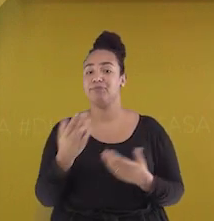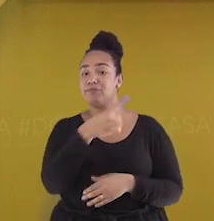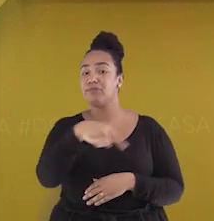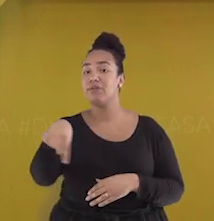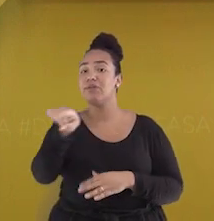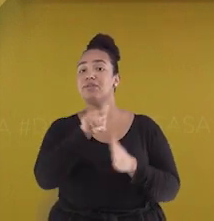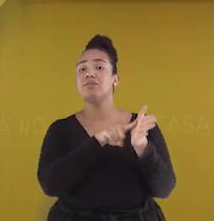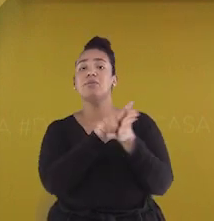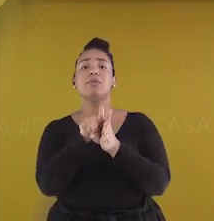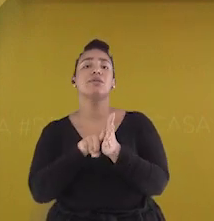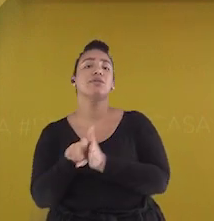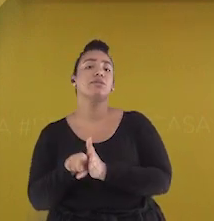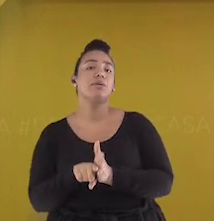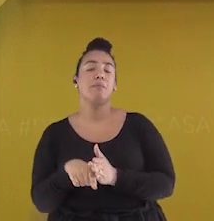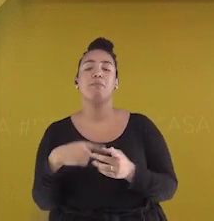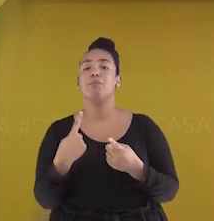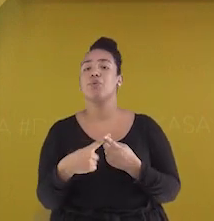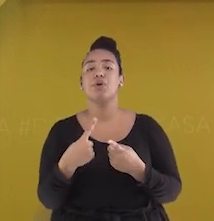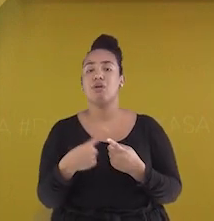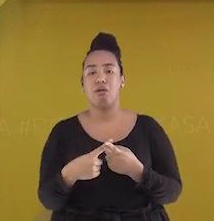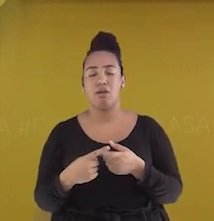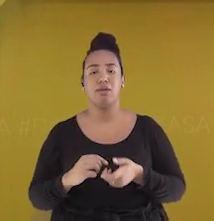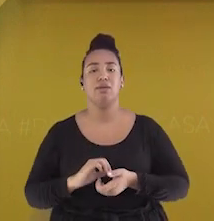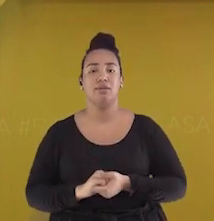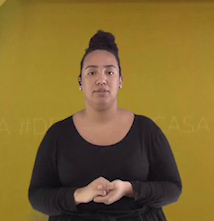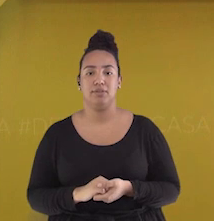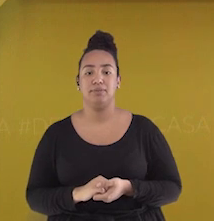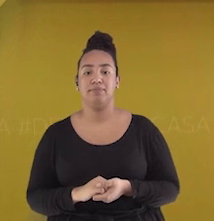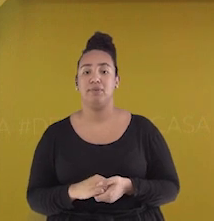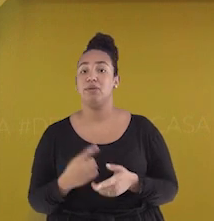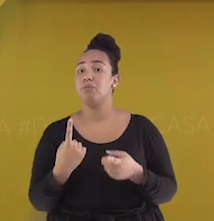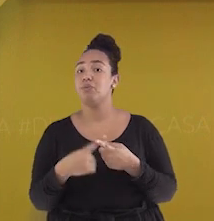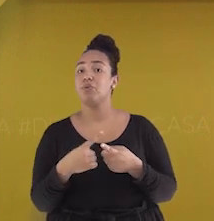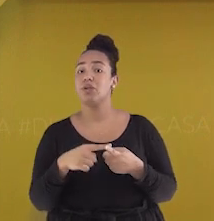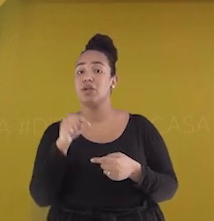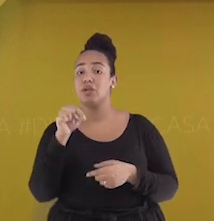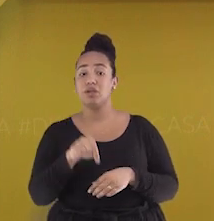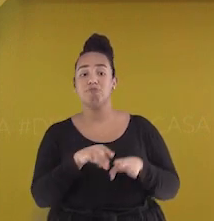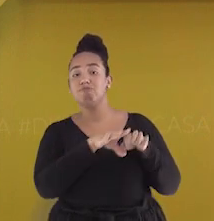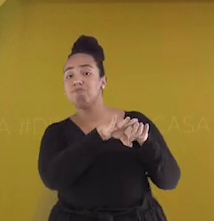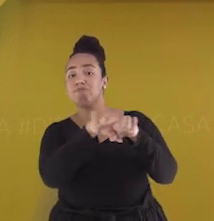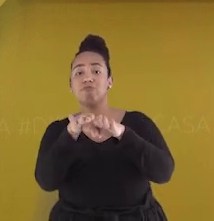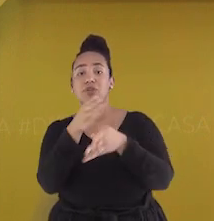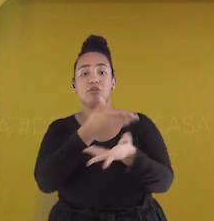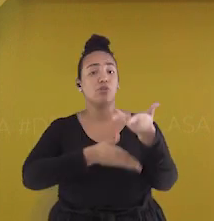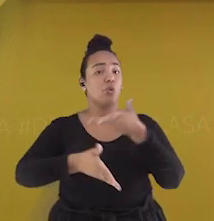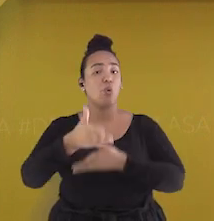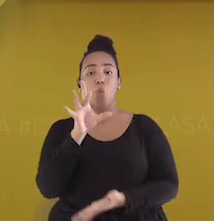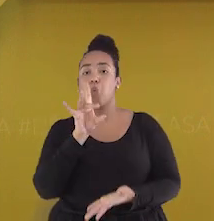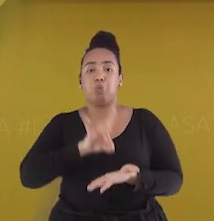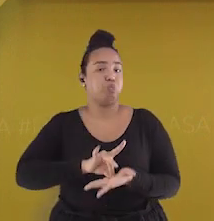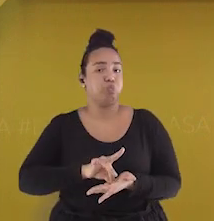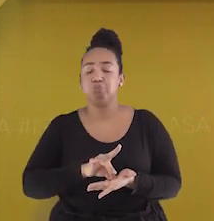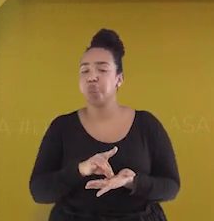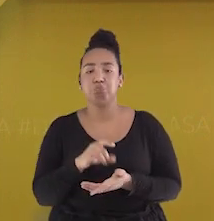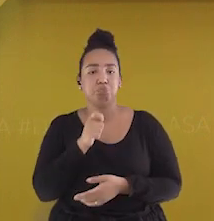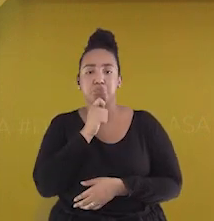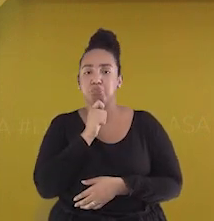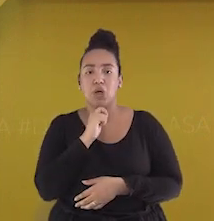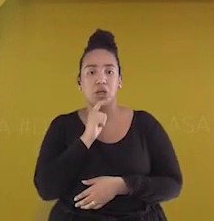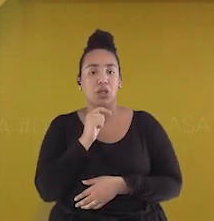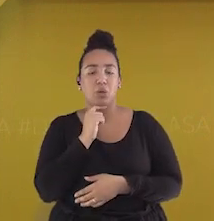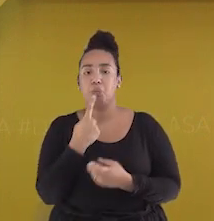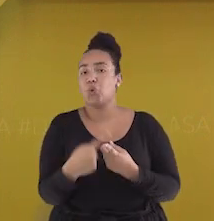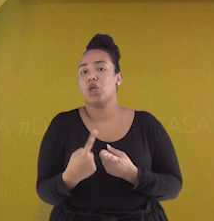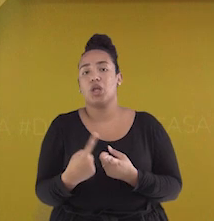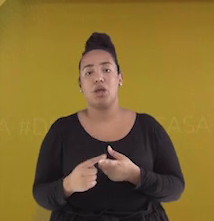por que ele é uma união aduaneira e ainda não se tornou um mercado comum consolidado. Discuta